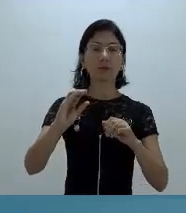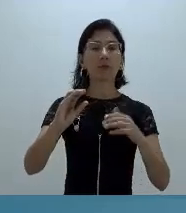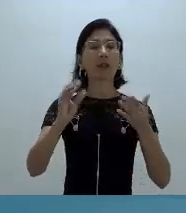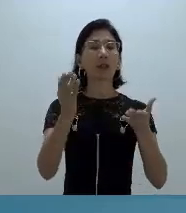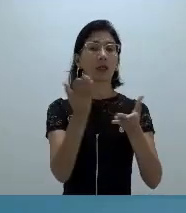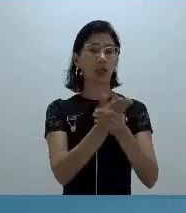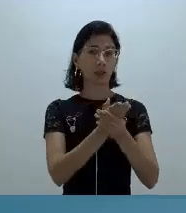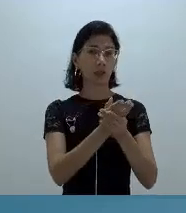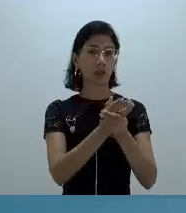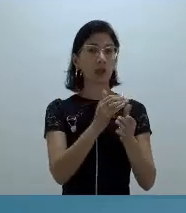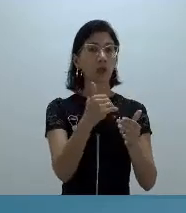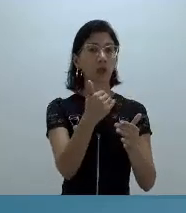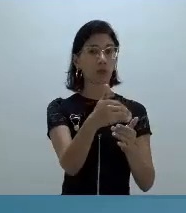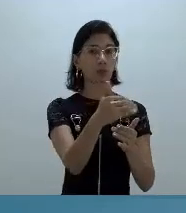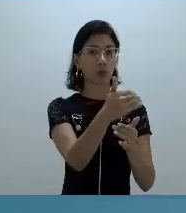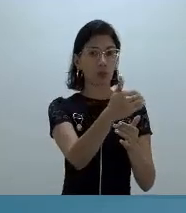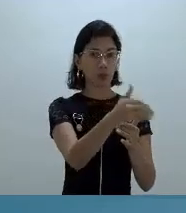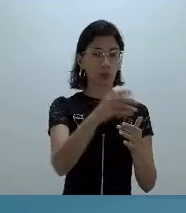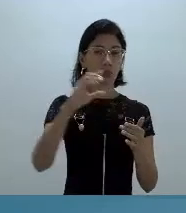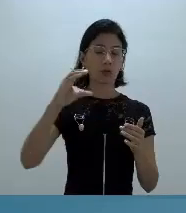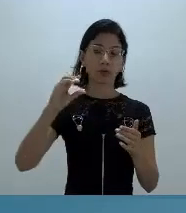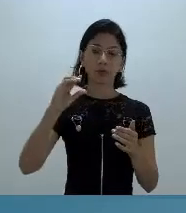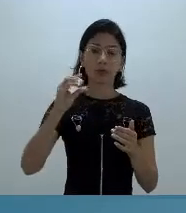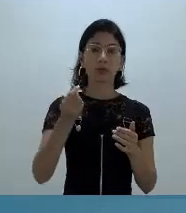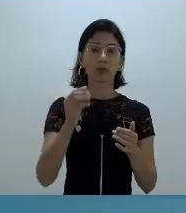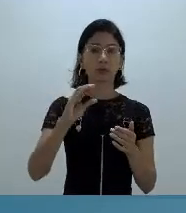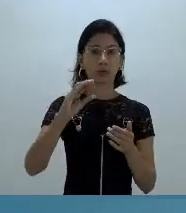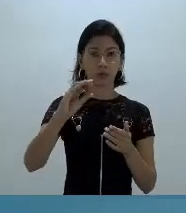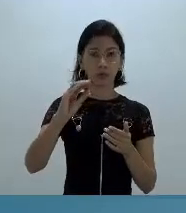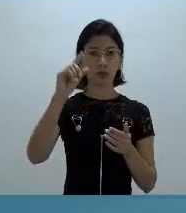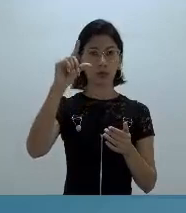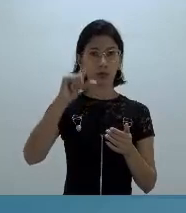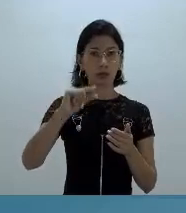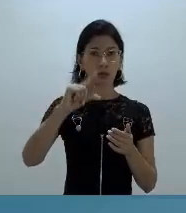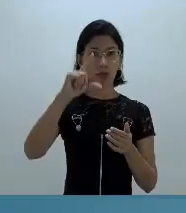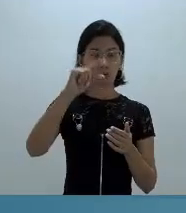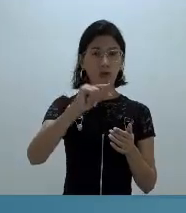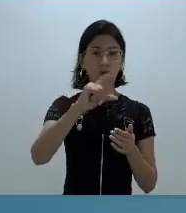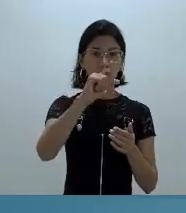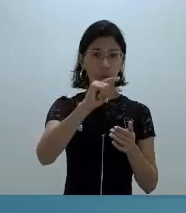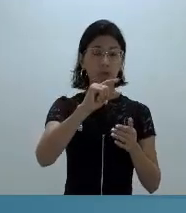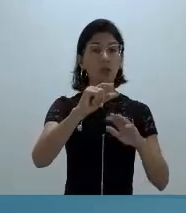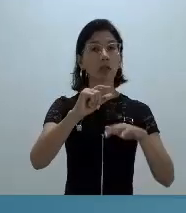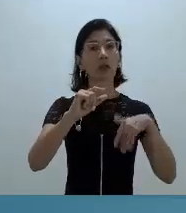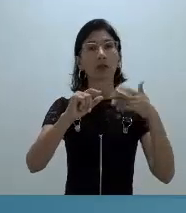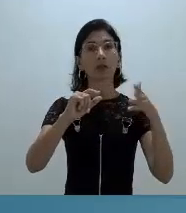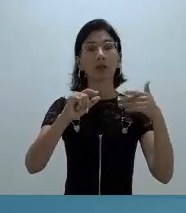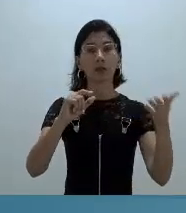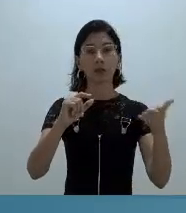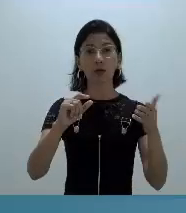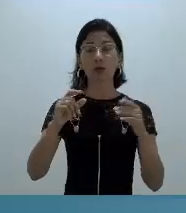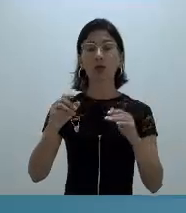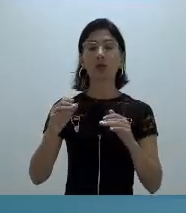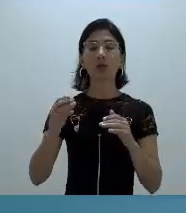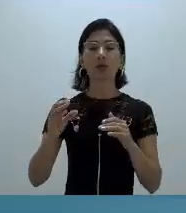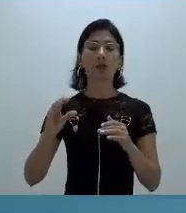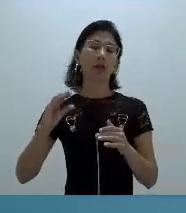sentença, haja ou não impugnação, depois de escoado o prazo para o pagamento, voluntário aqui a multa de